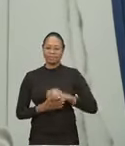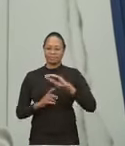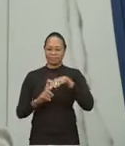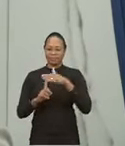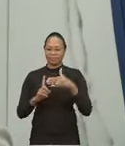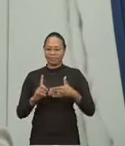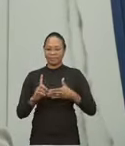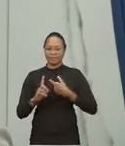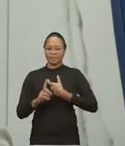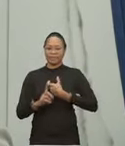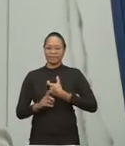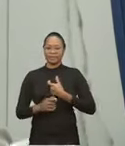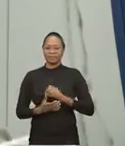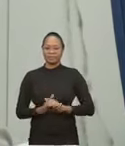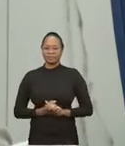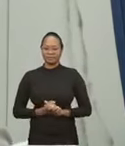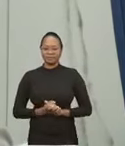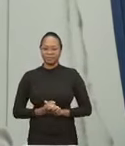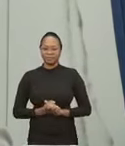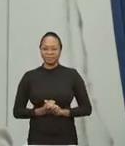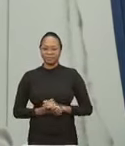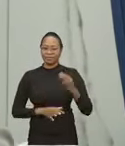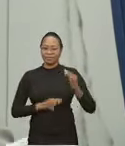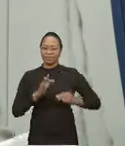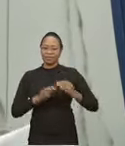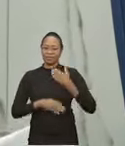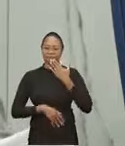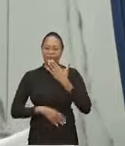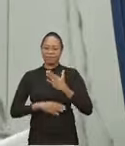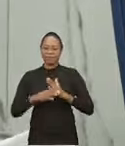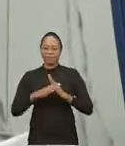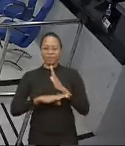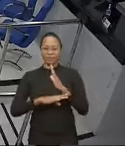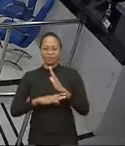do parecer da Comissão de Constituição e Justiça, opinando pela aprovação.